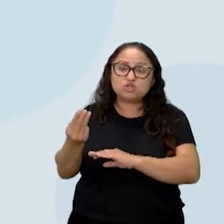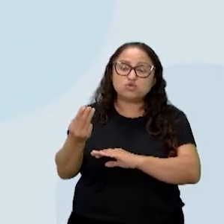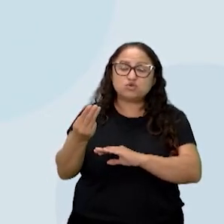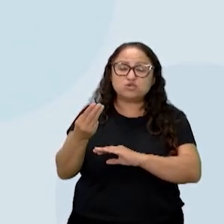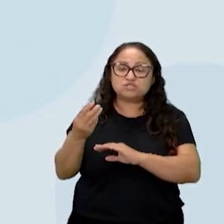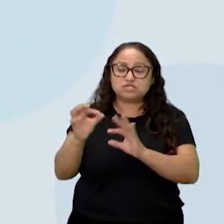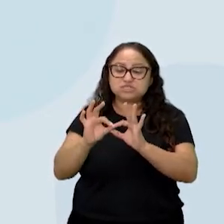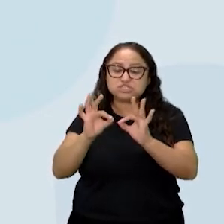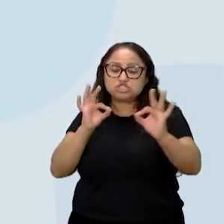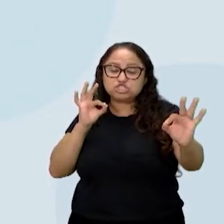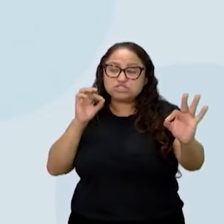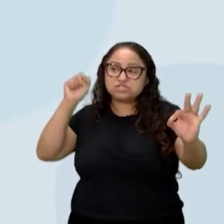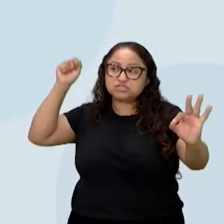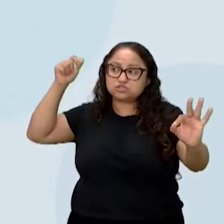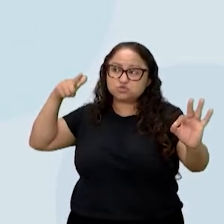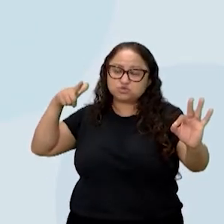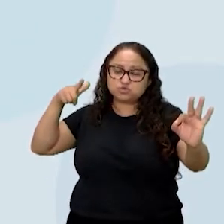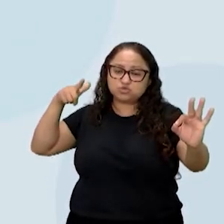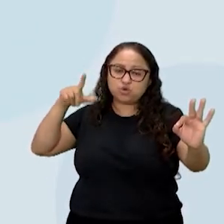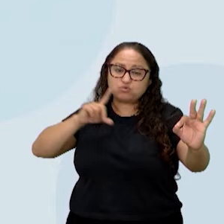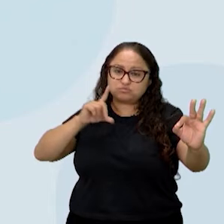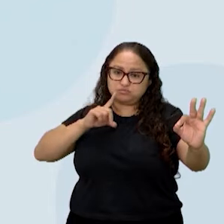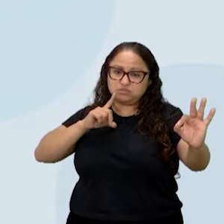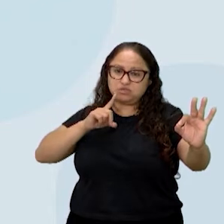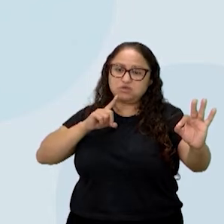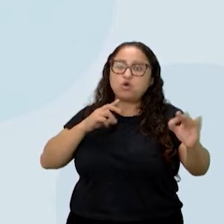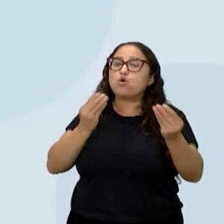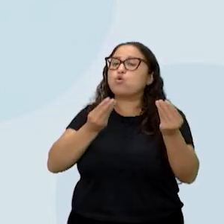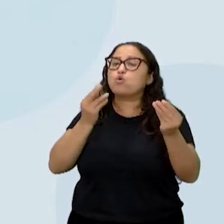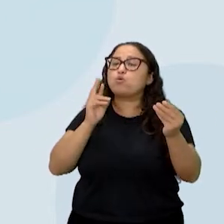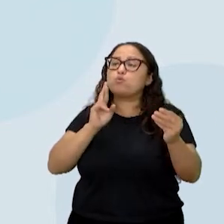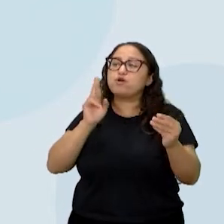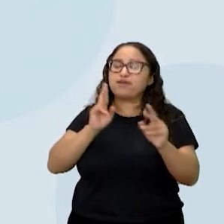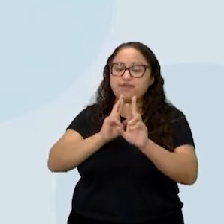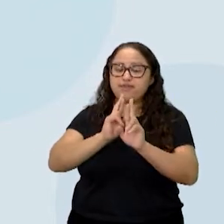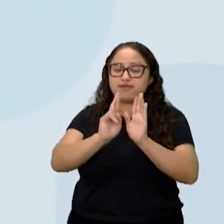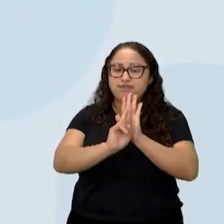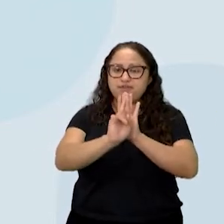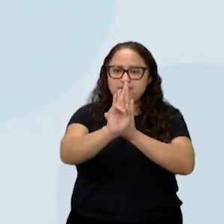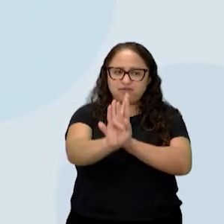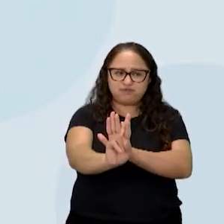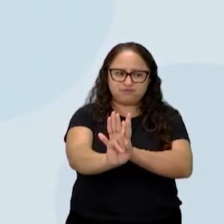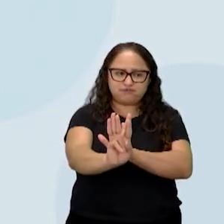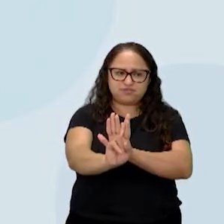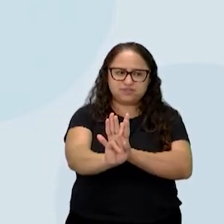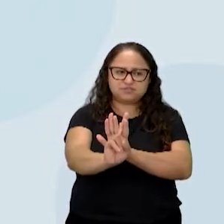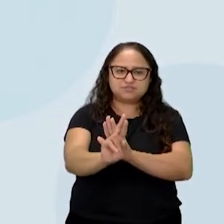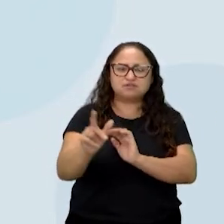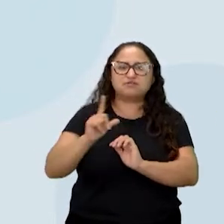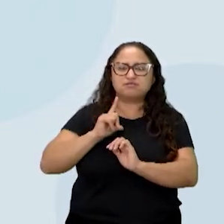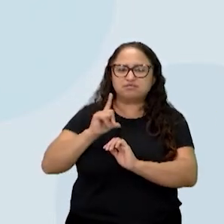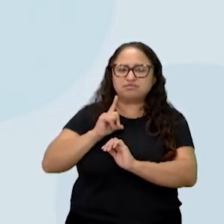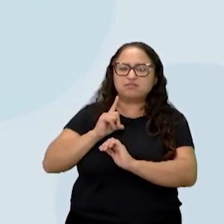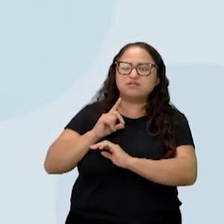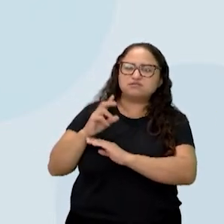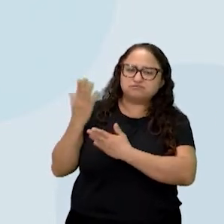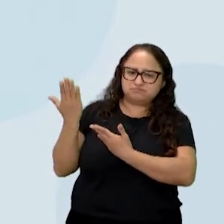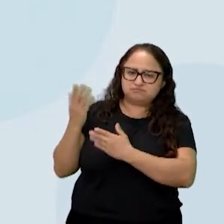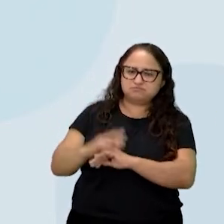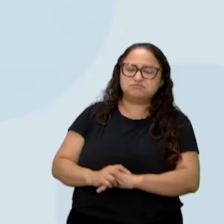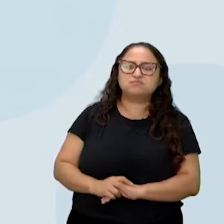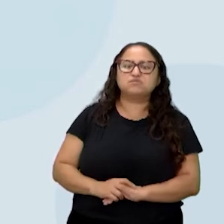Quando você fala distância, né? Com relação ao Sol como referência, né? Aí tá lá o Saturno, né? No caso,